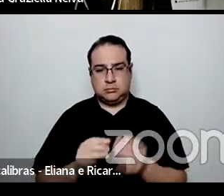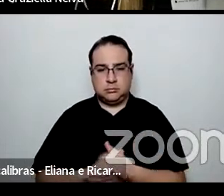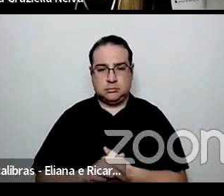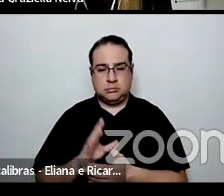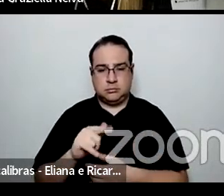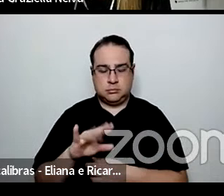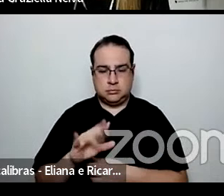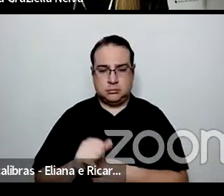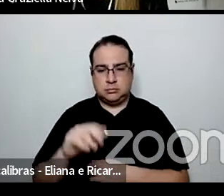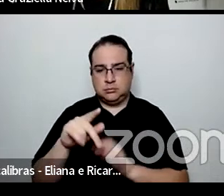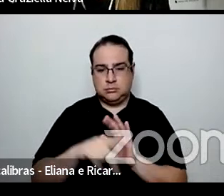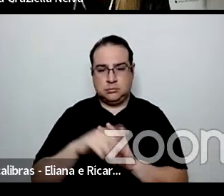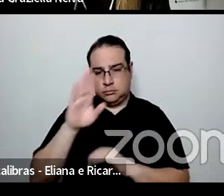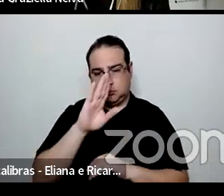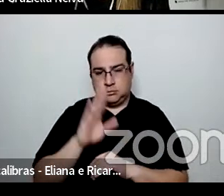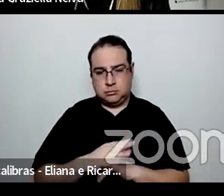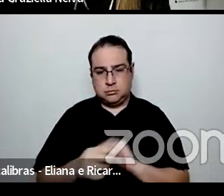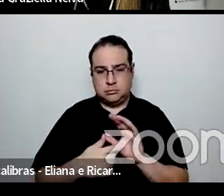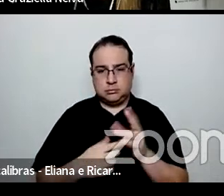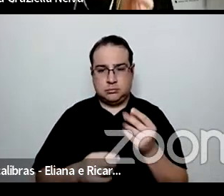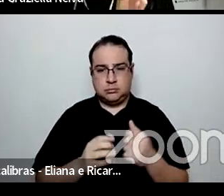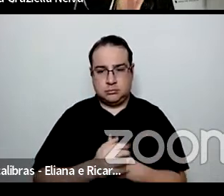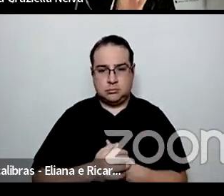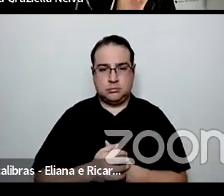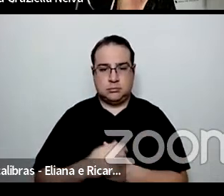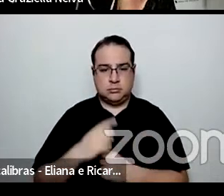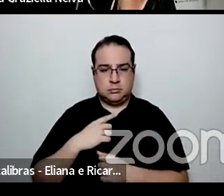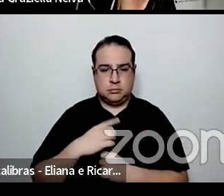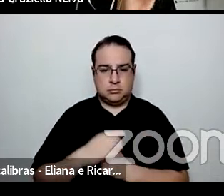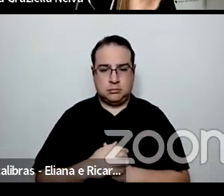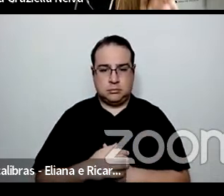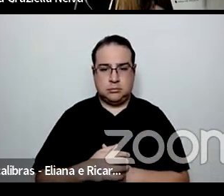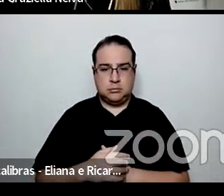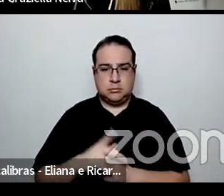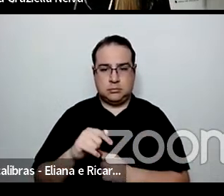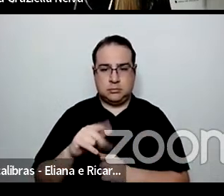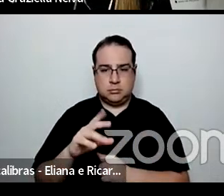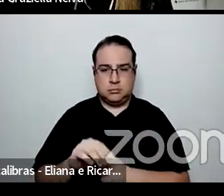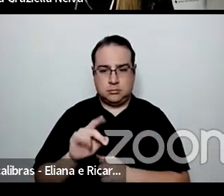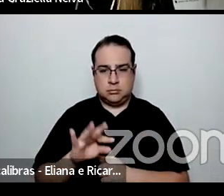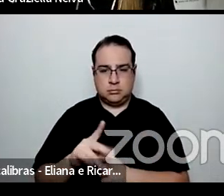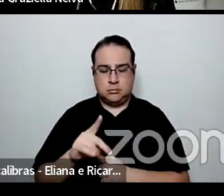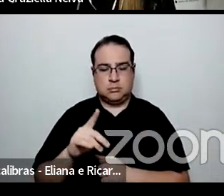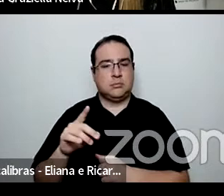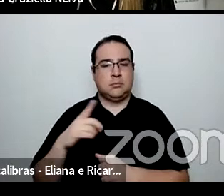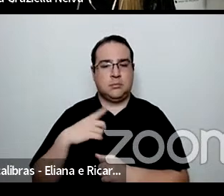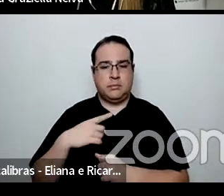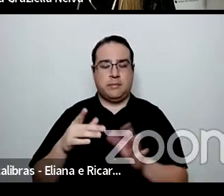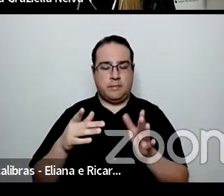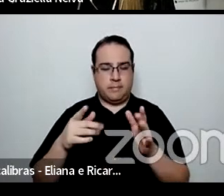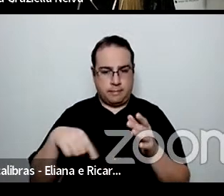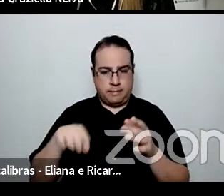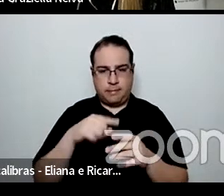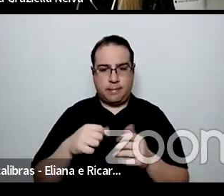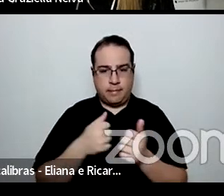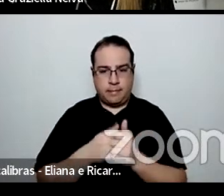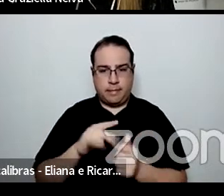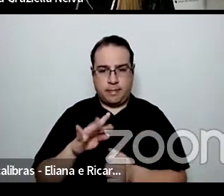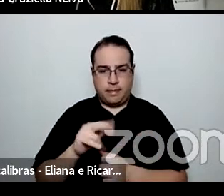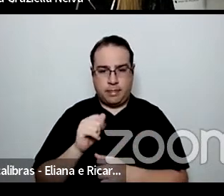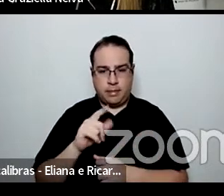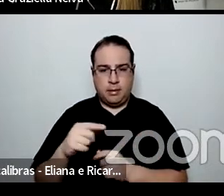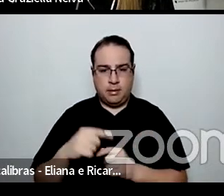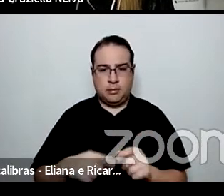do Partido Comunista do Brasil PC do B advogador do Egberto Magno dos Santos de Jesus recorrido Ministério Público Eleitoral